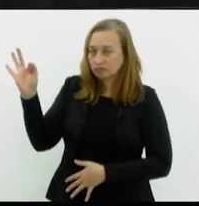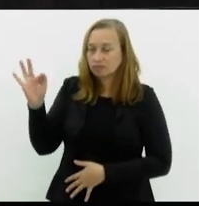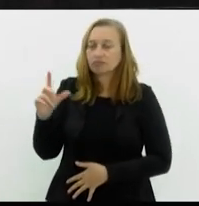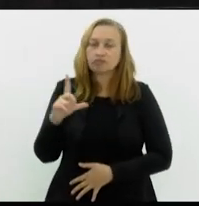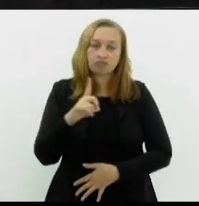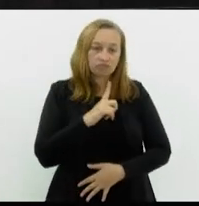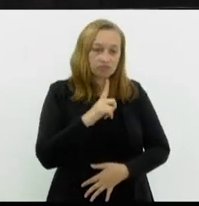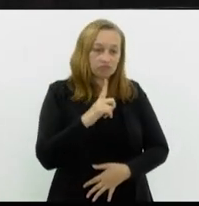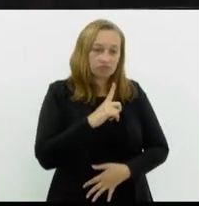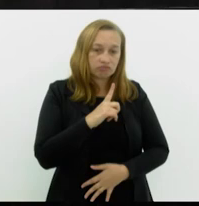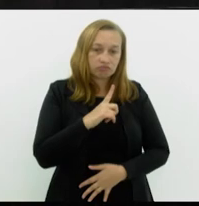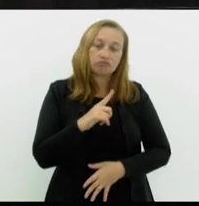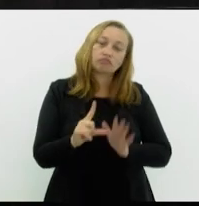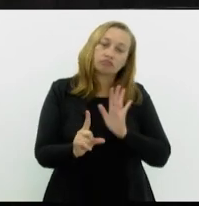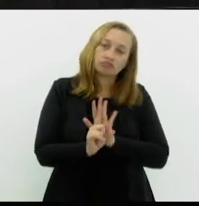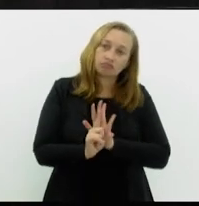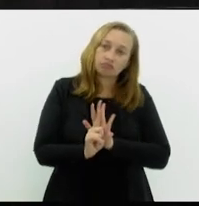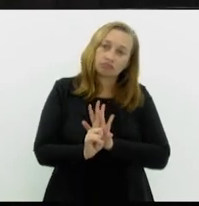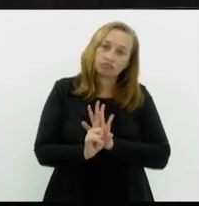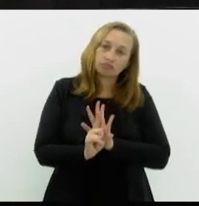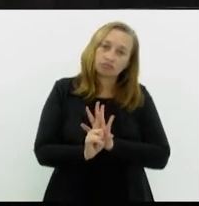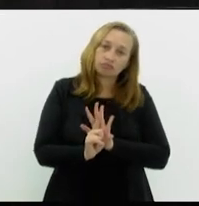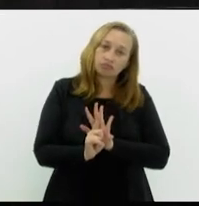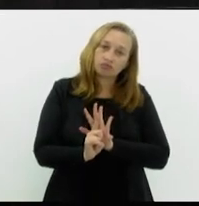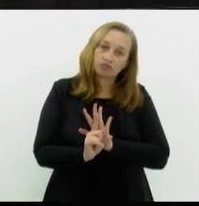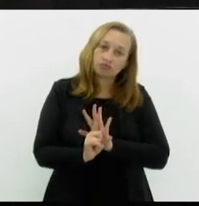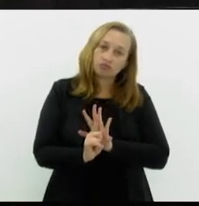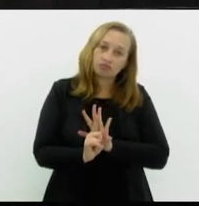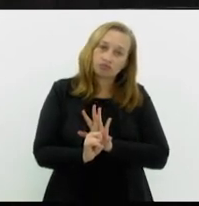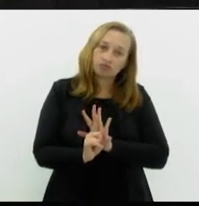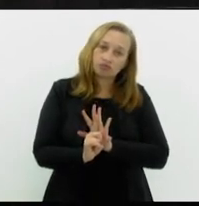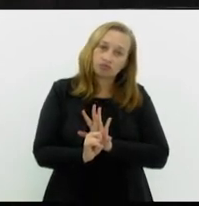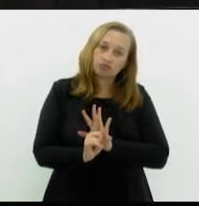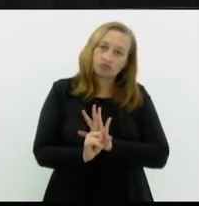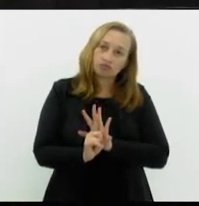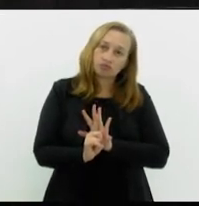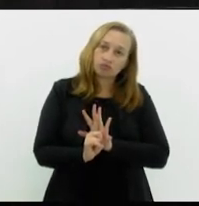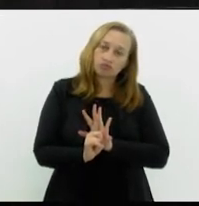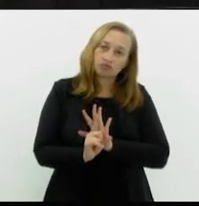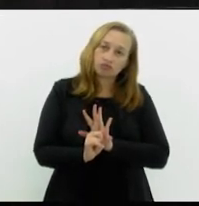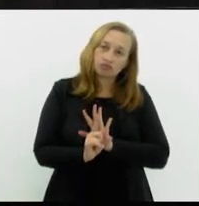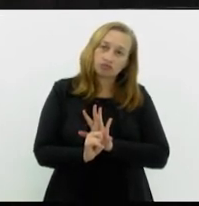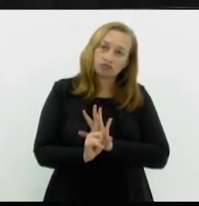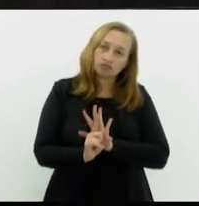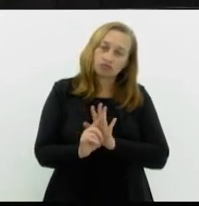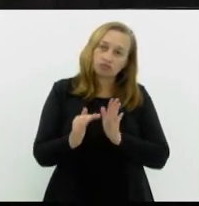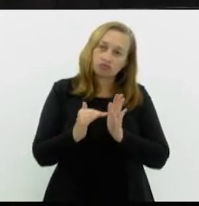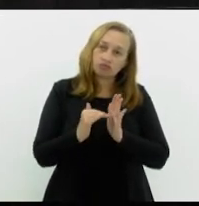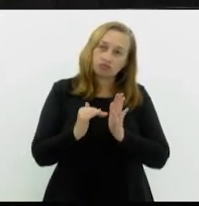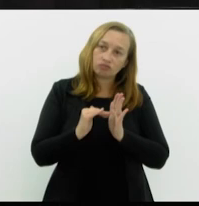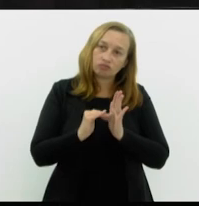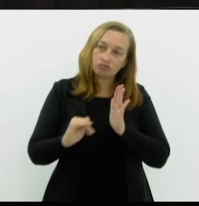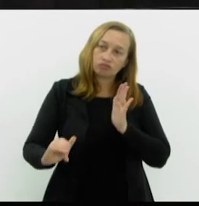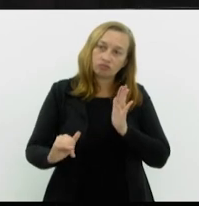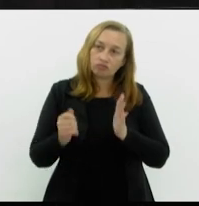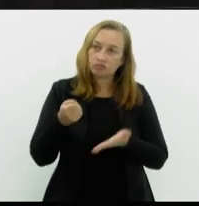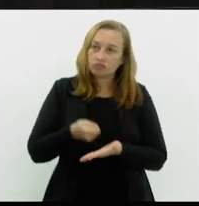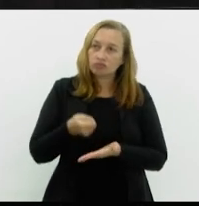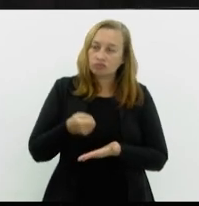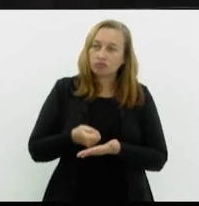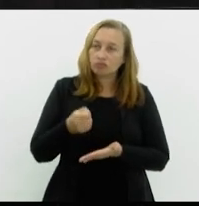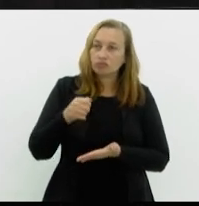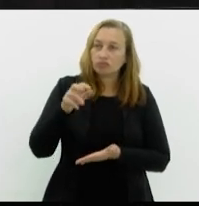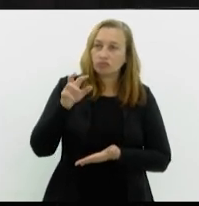Tivemos a lei que aboliu a cobrança do